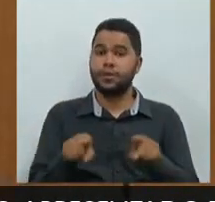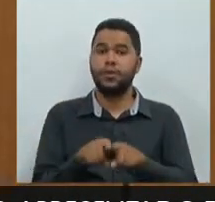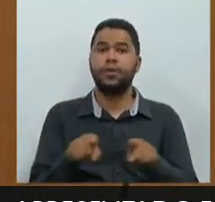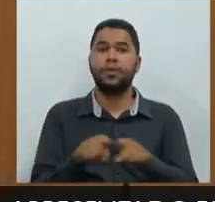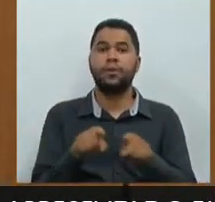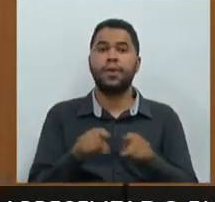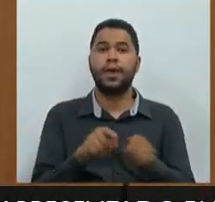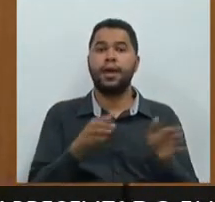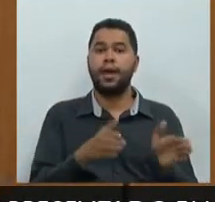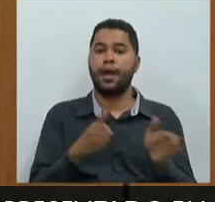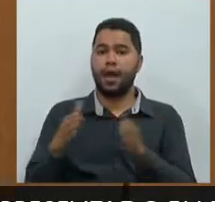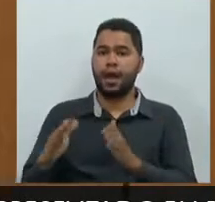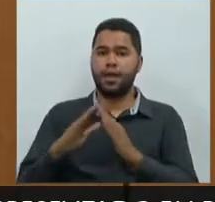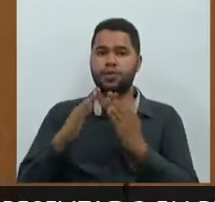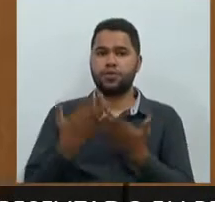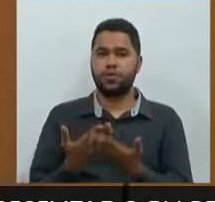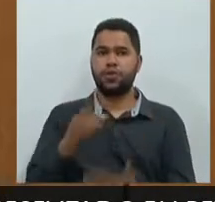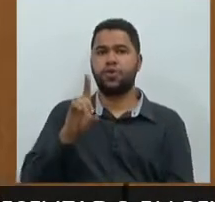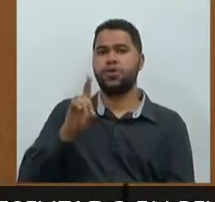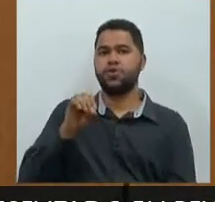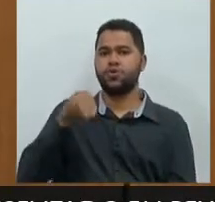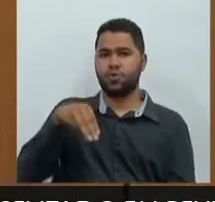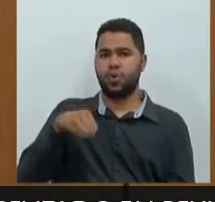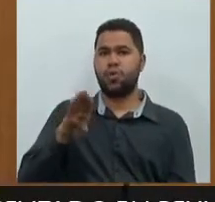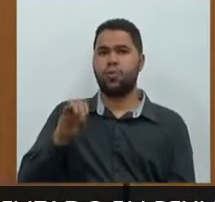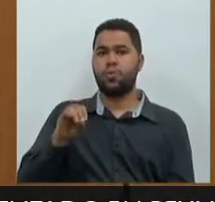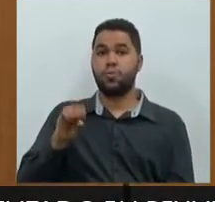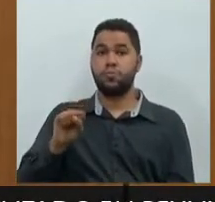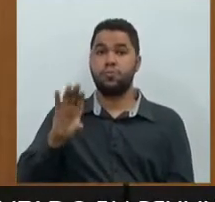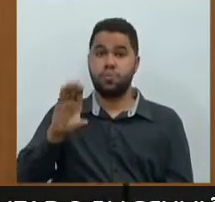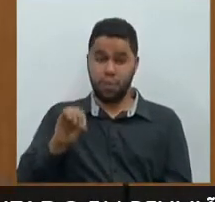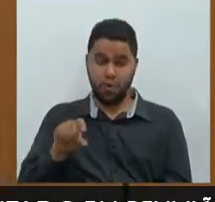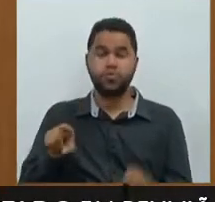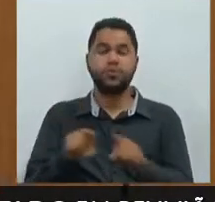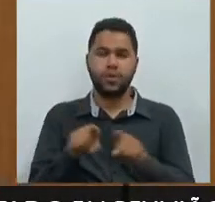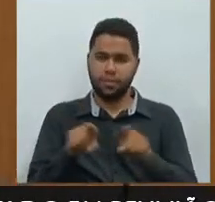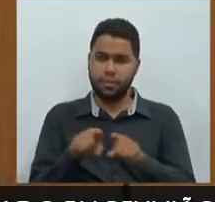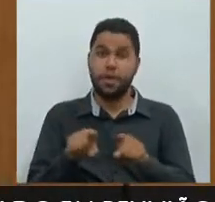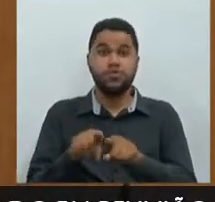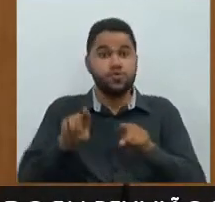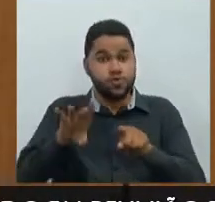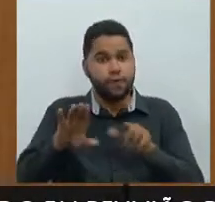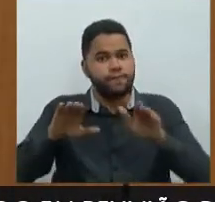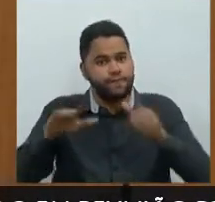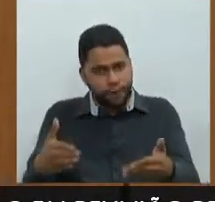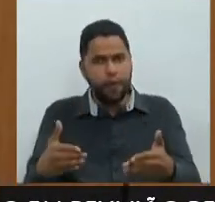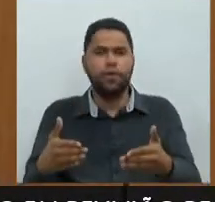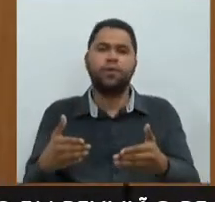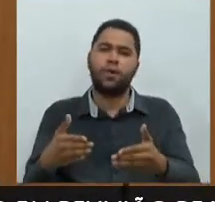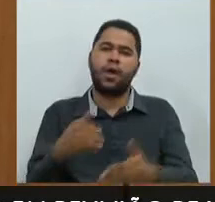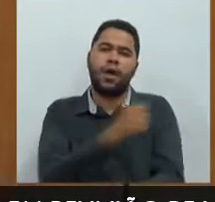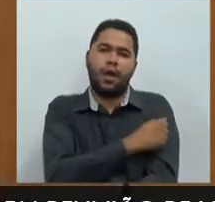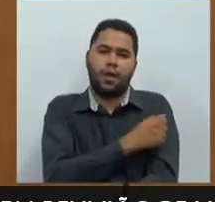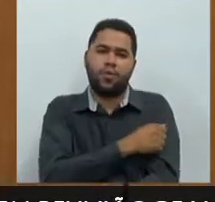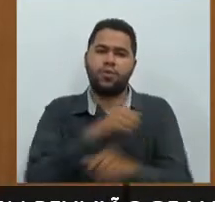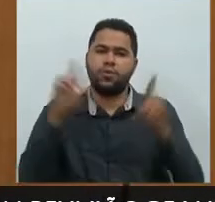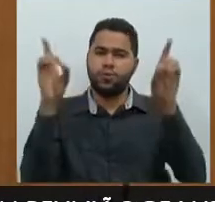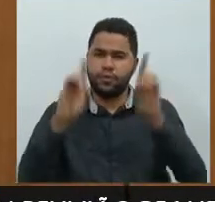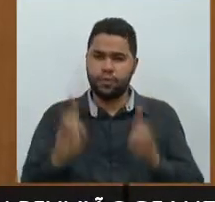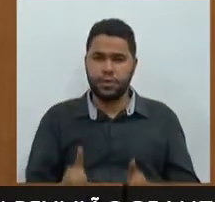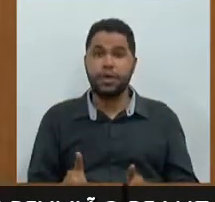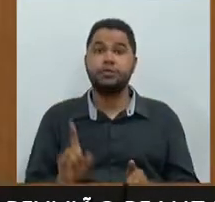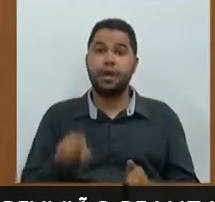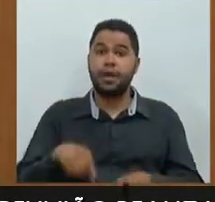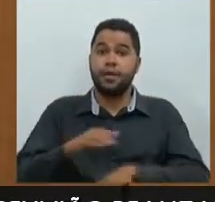Bosco, que também é de crianças especiais, né, que atende só crianças de especiais. A nossa escola é que faz a